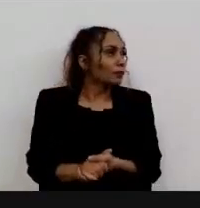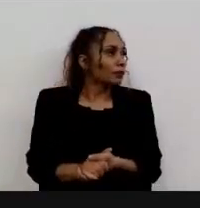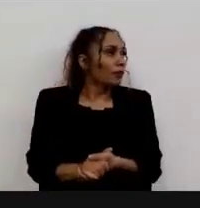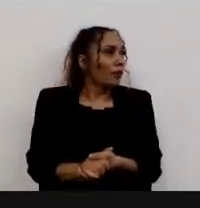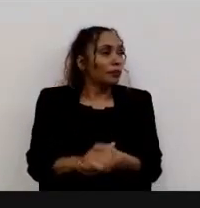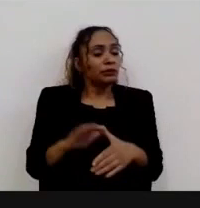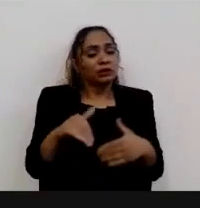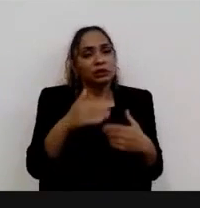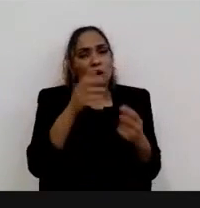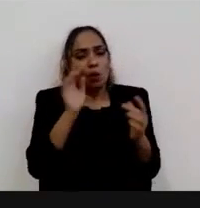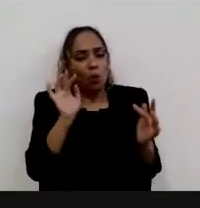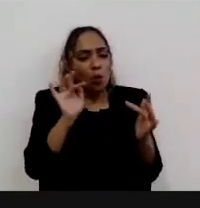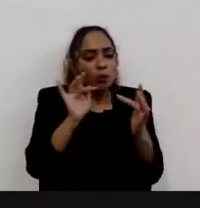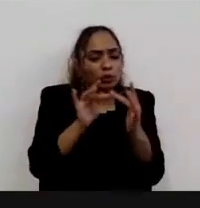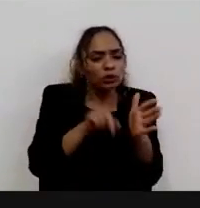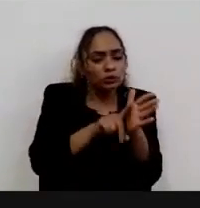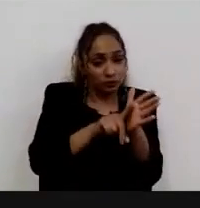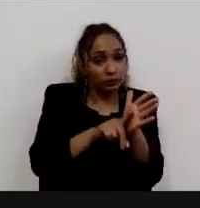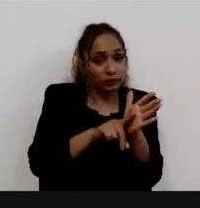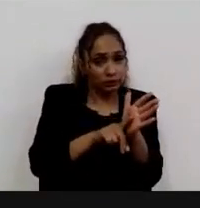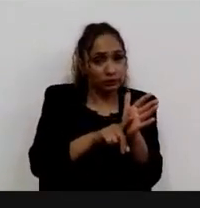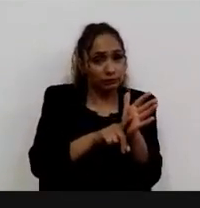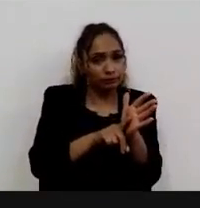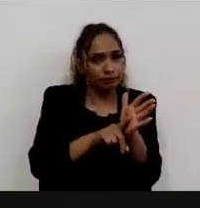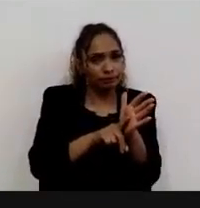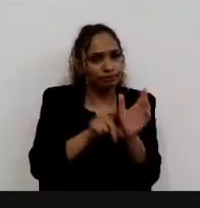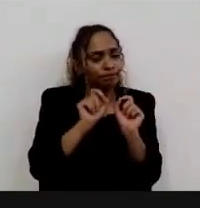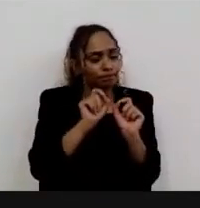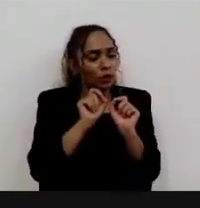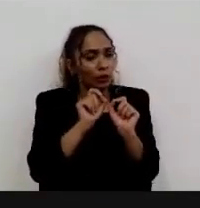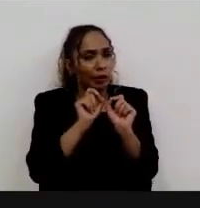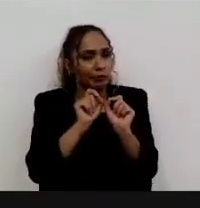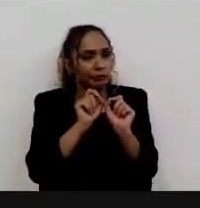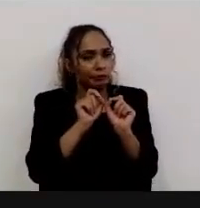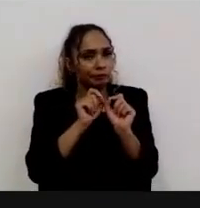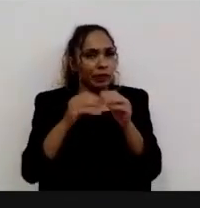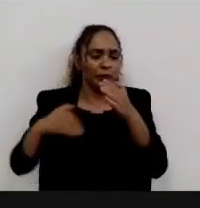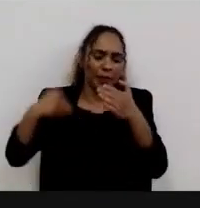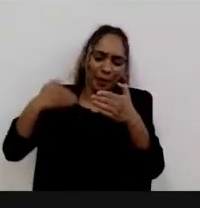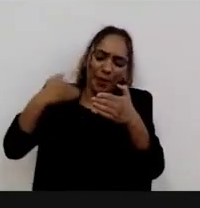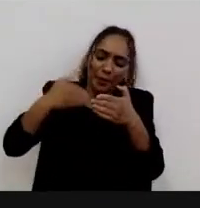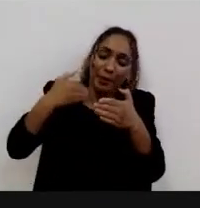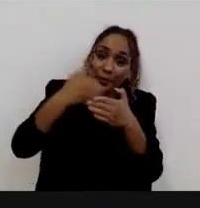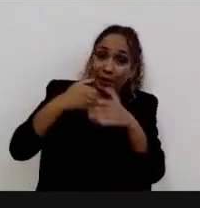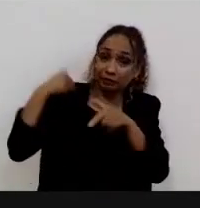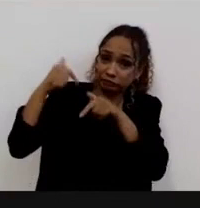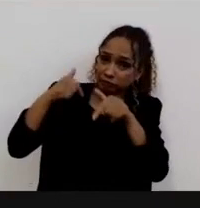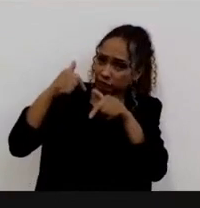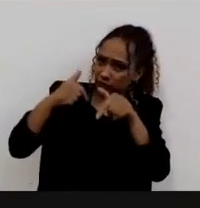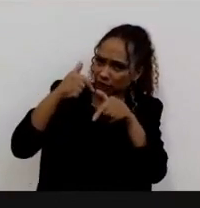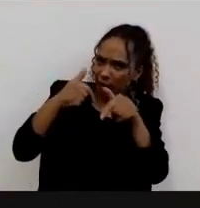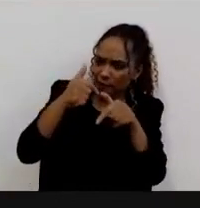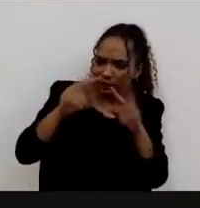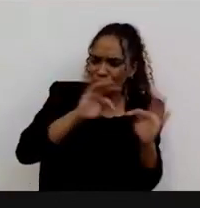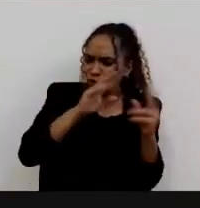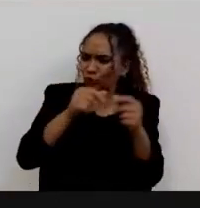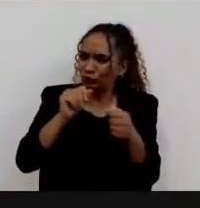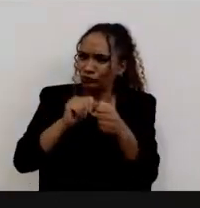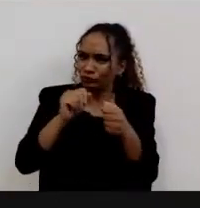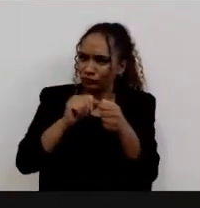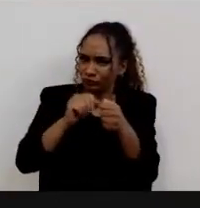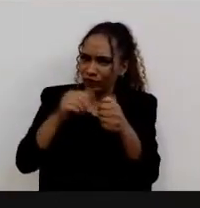E aí que vem o objetivo dessa pesquisa. A partir do histórico de atuação dos parlamentares, tudo que eles já